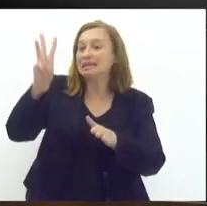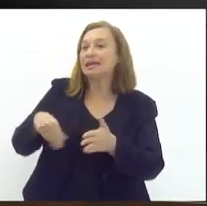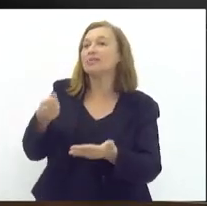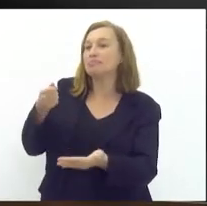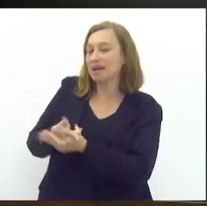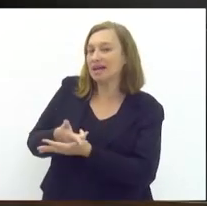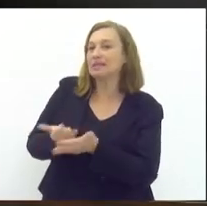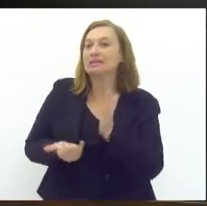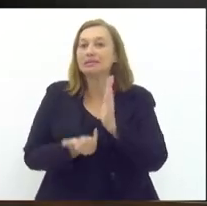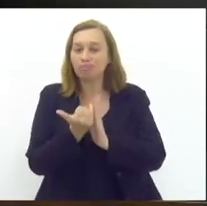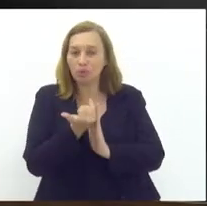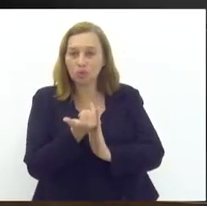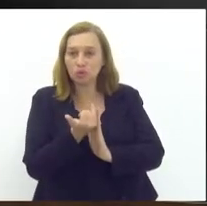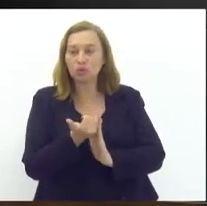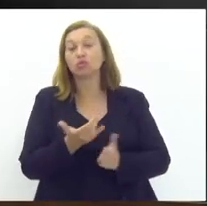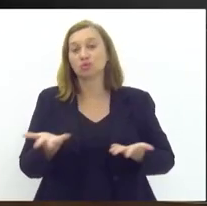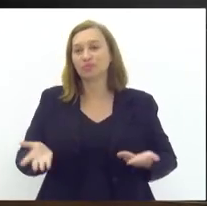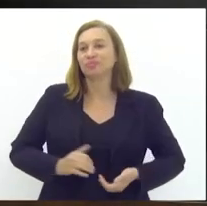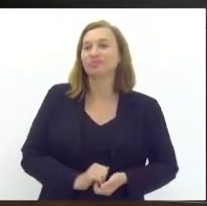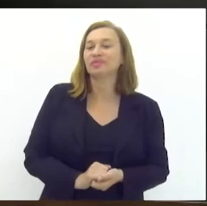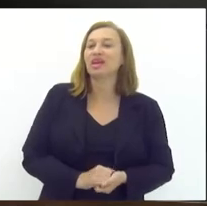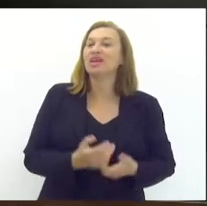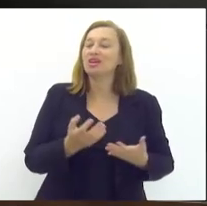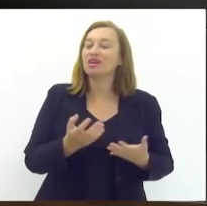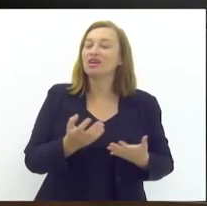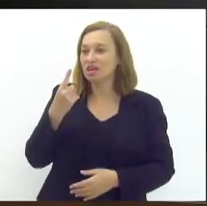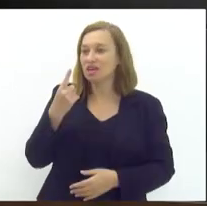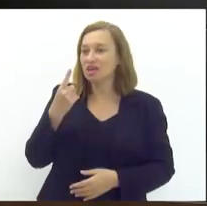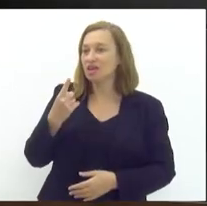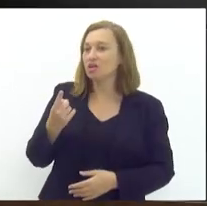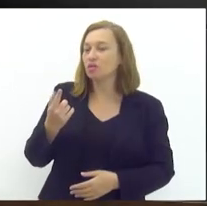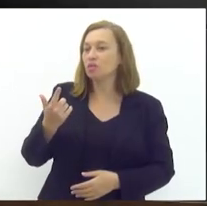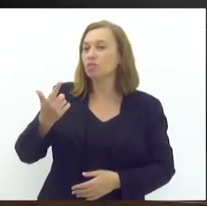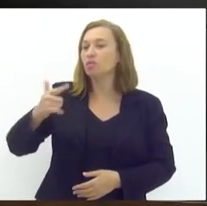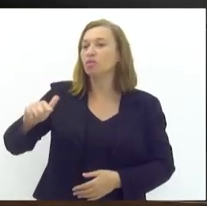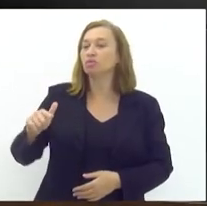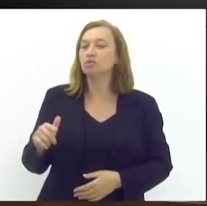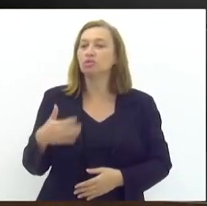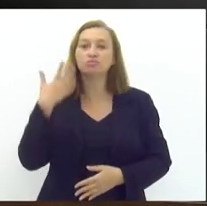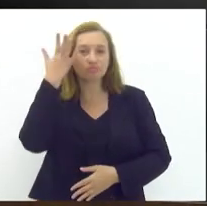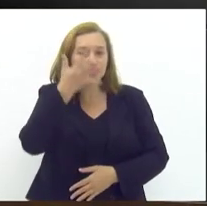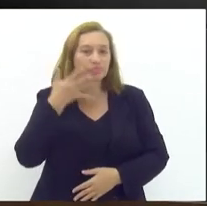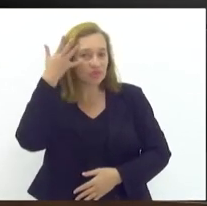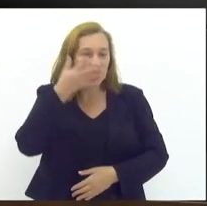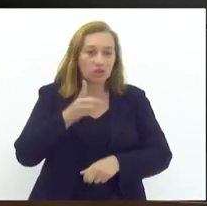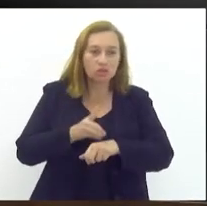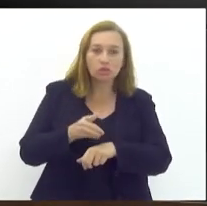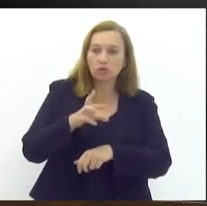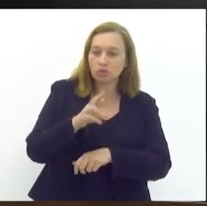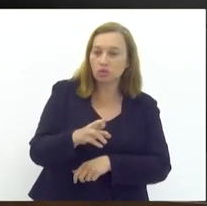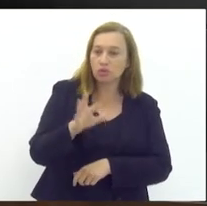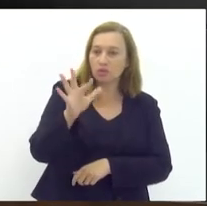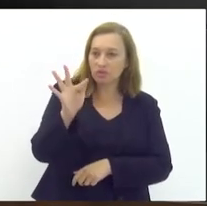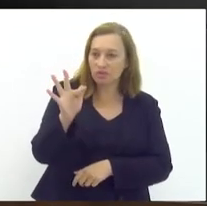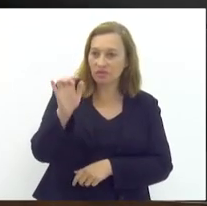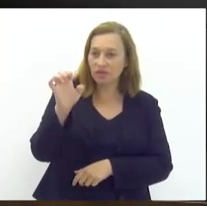mas eu queria ouvir agora o próximo nosso palestrante que o Dr Fernando